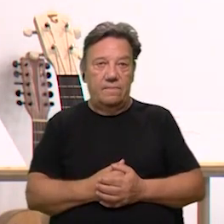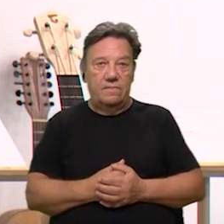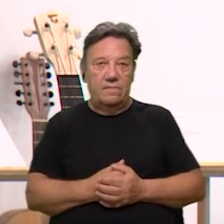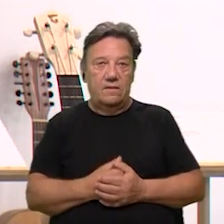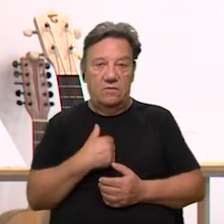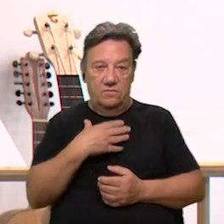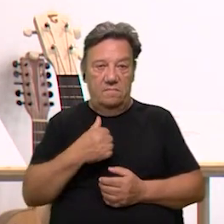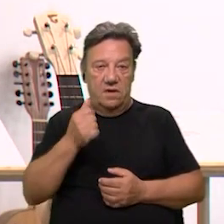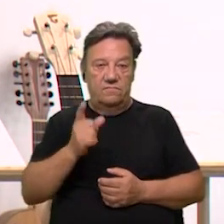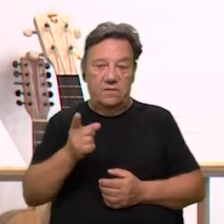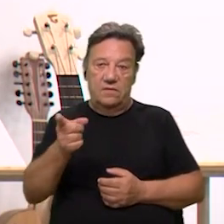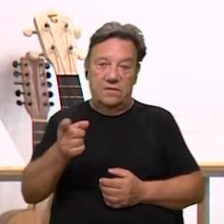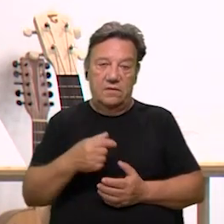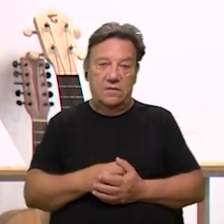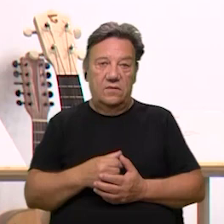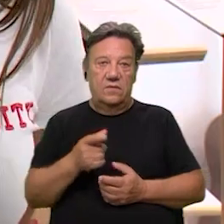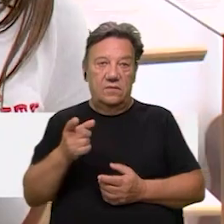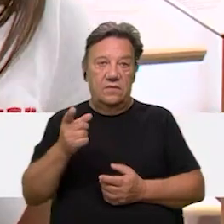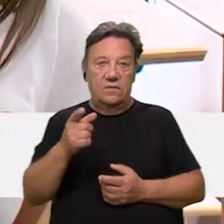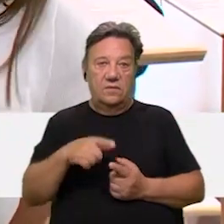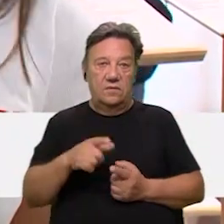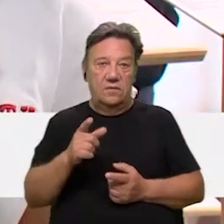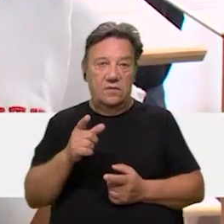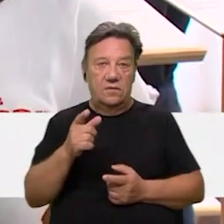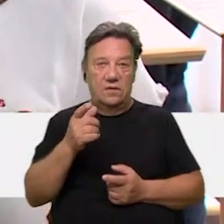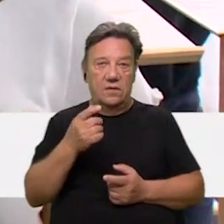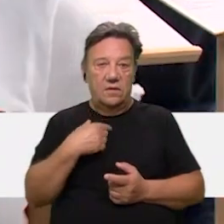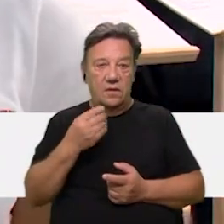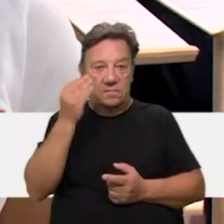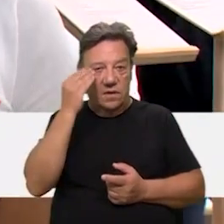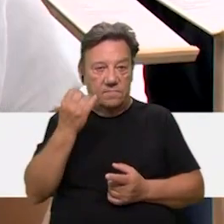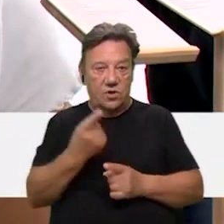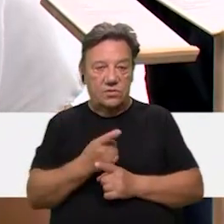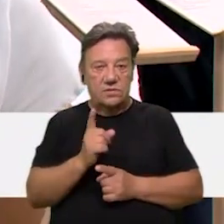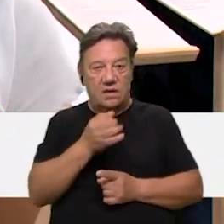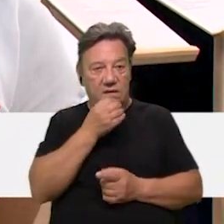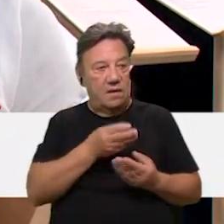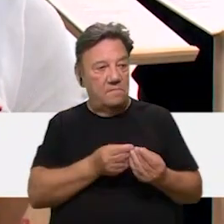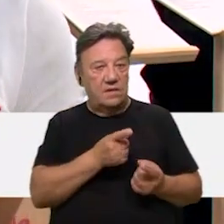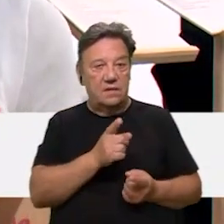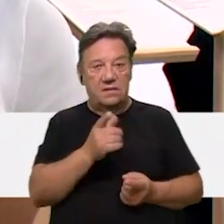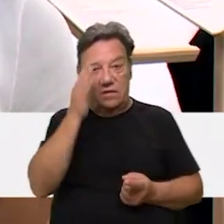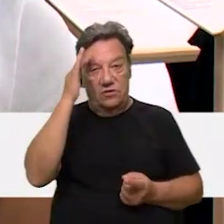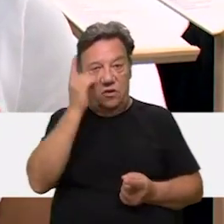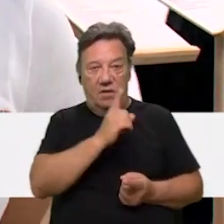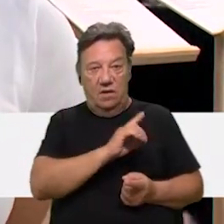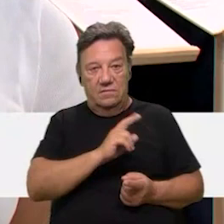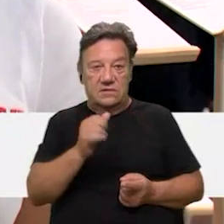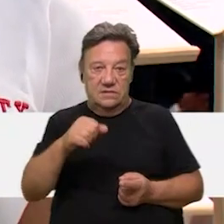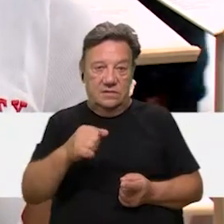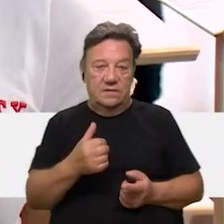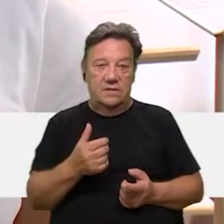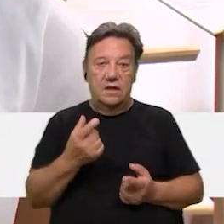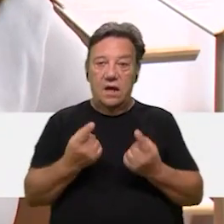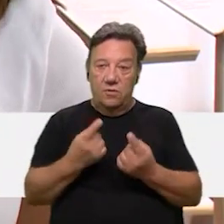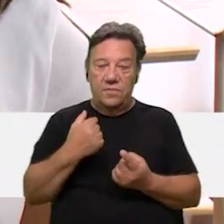O que eu gostei mais foi ali em colar. Aprendi alguma coisa sem ser matéria. Sem ser teórico, não é? Sim. E